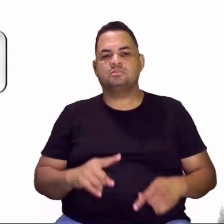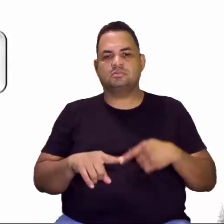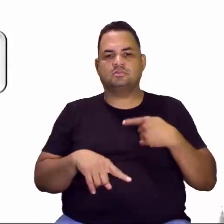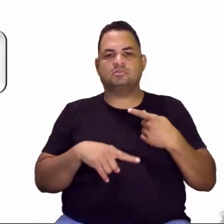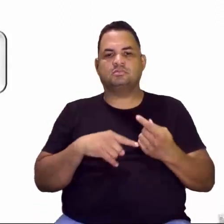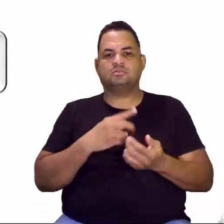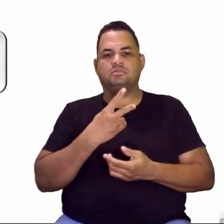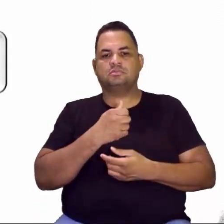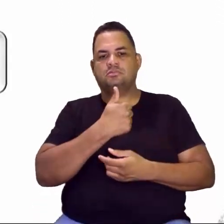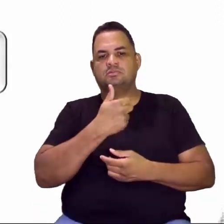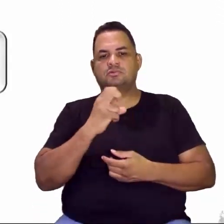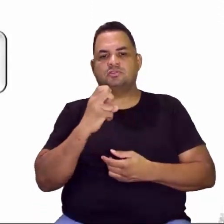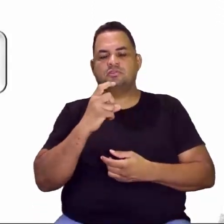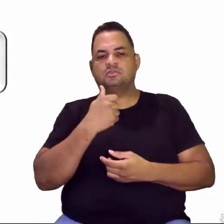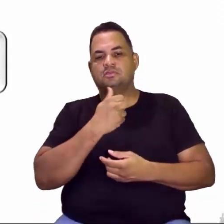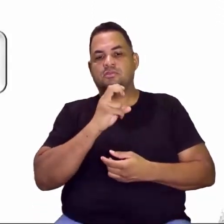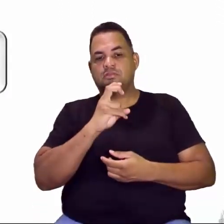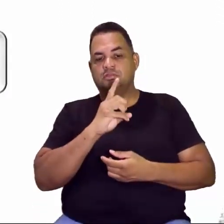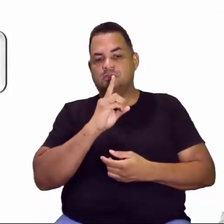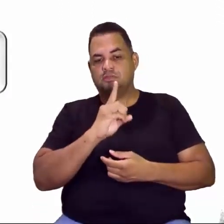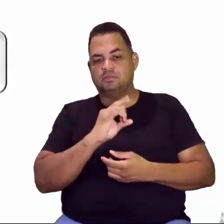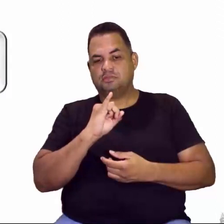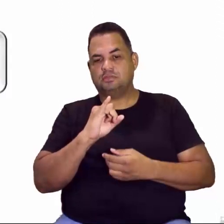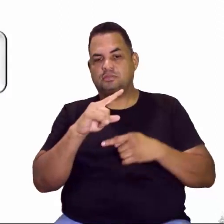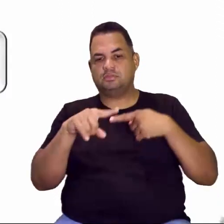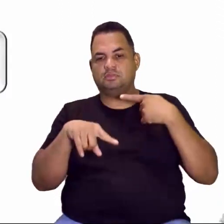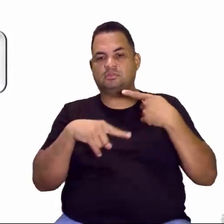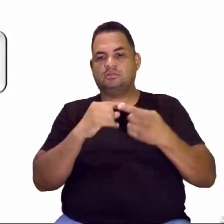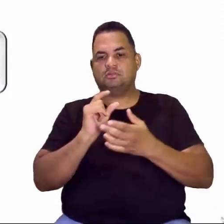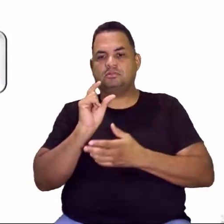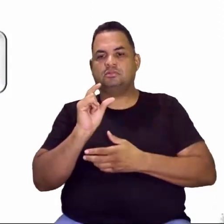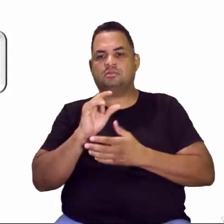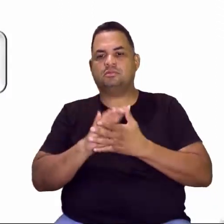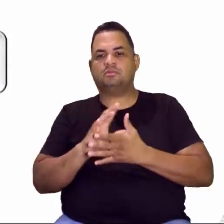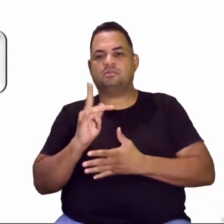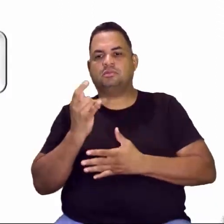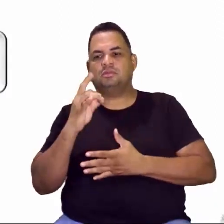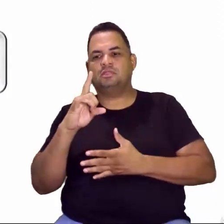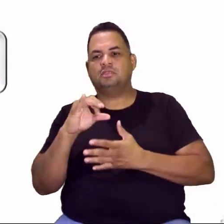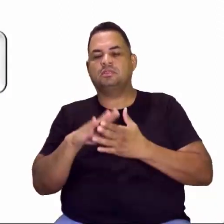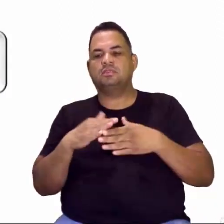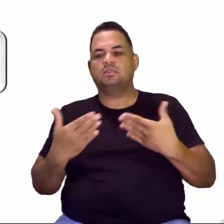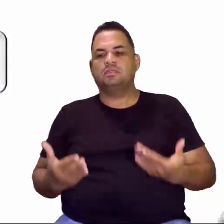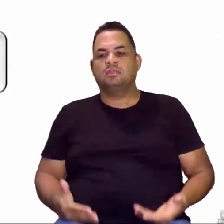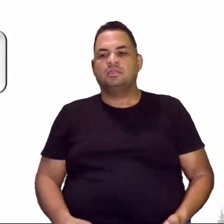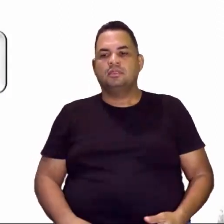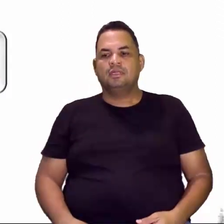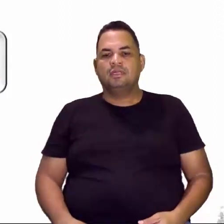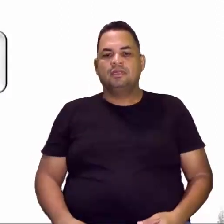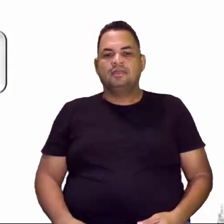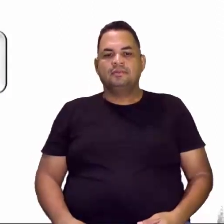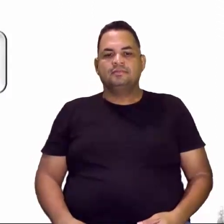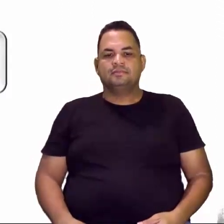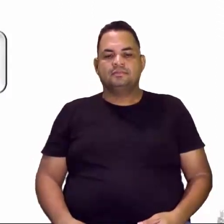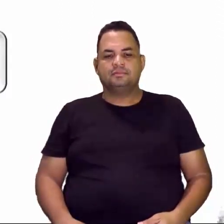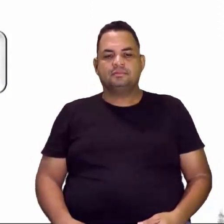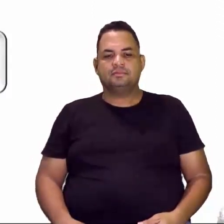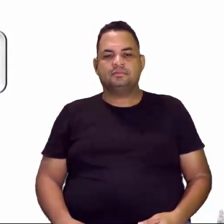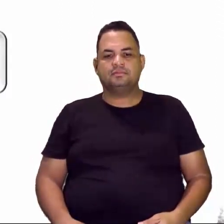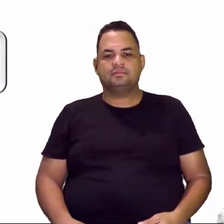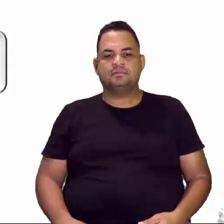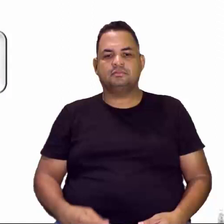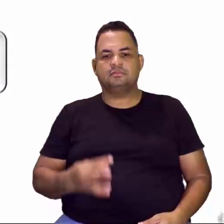a palavra hidratado. Ah, não, tem 3 moléculas lá. Prefixo de hidratação aqui vai